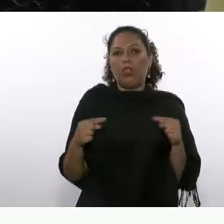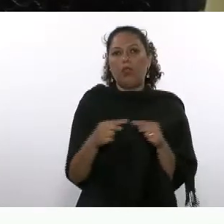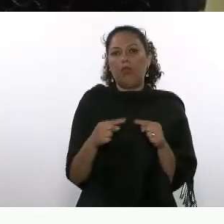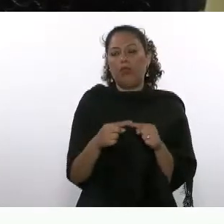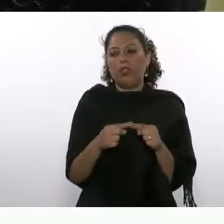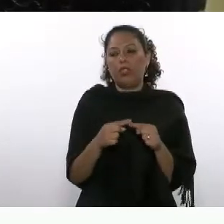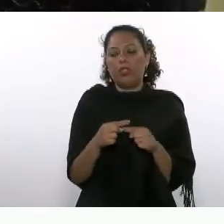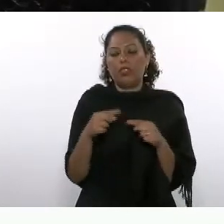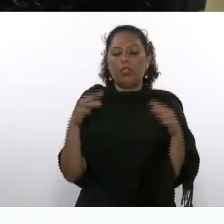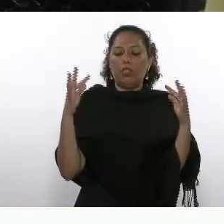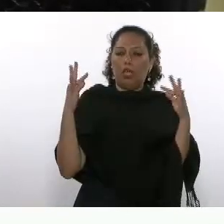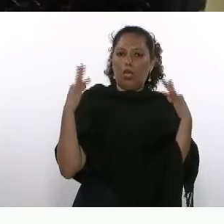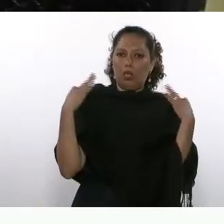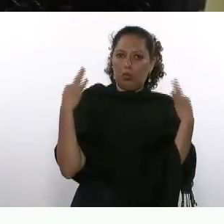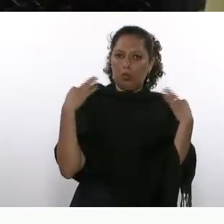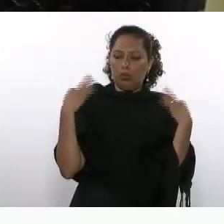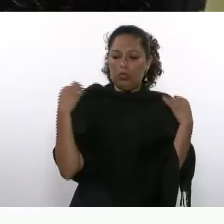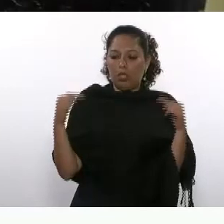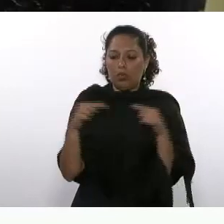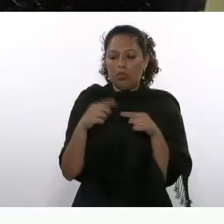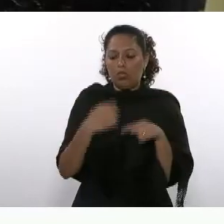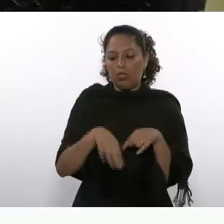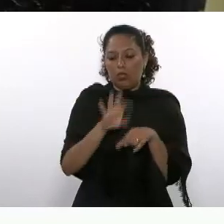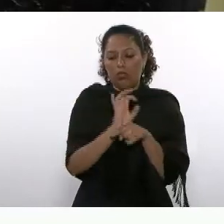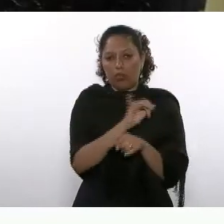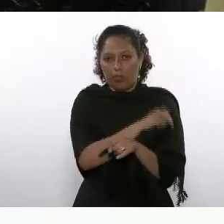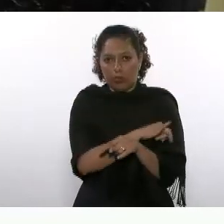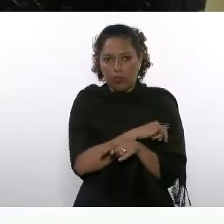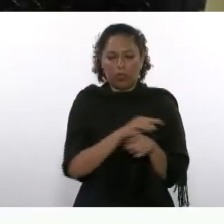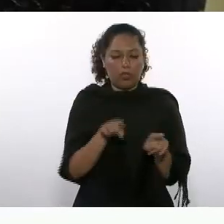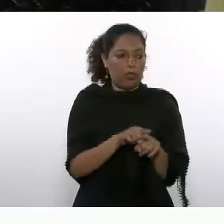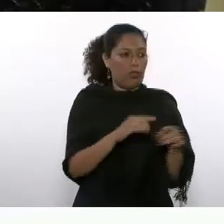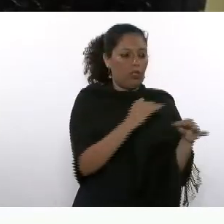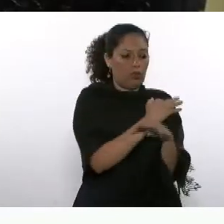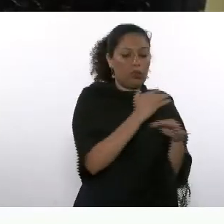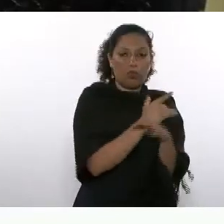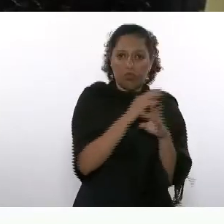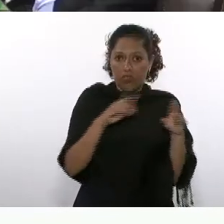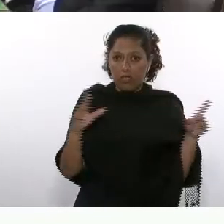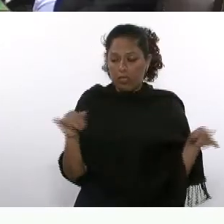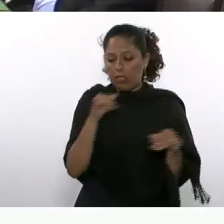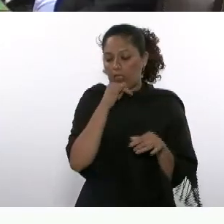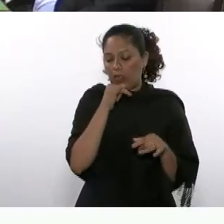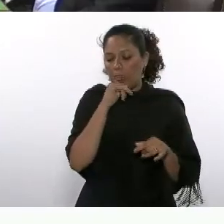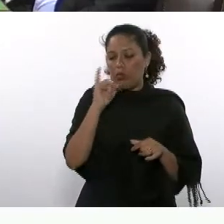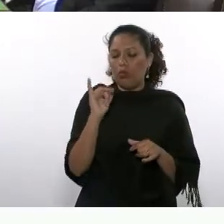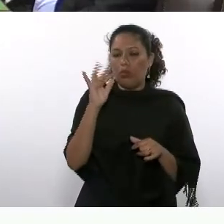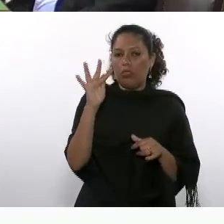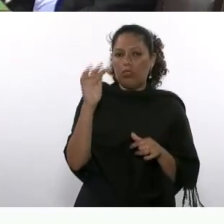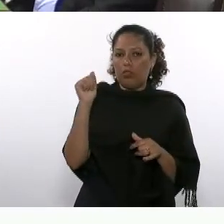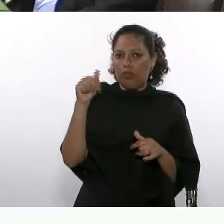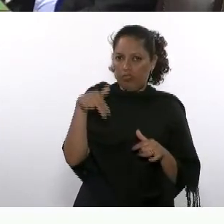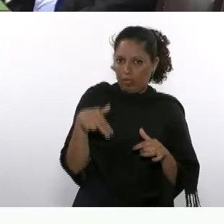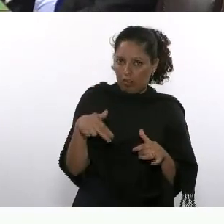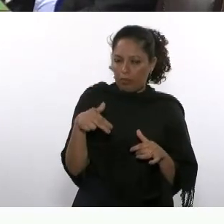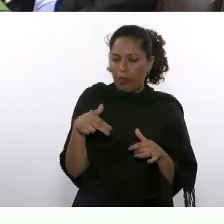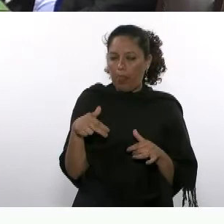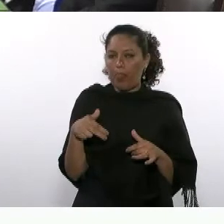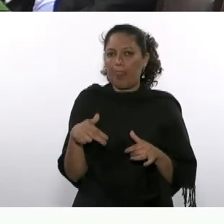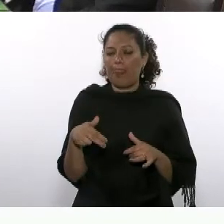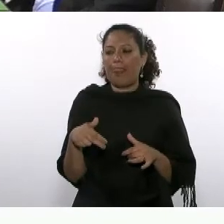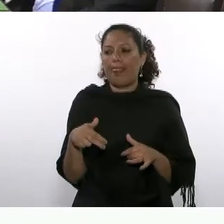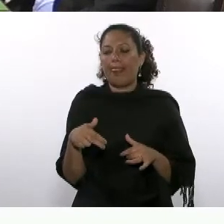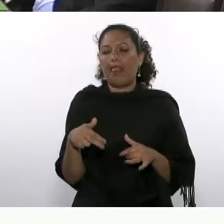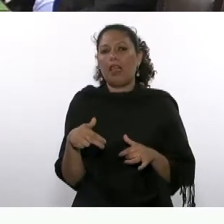sinalização turística de competência do Estado, não só aquela de competência dos municípios. O IFAM acabou de... O MTUR,